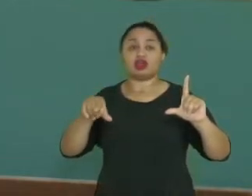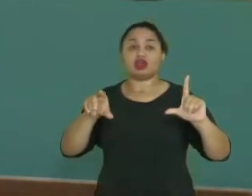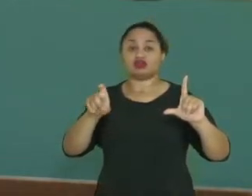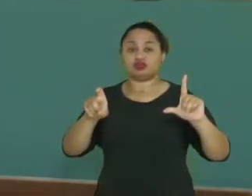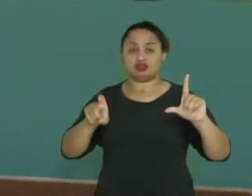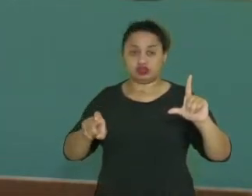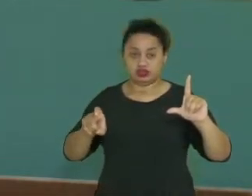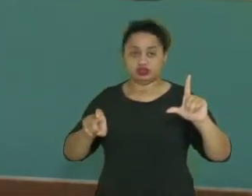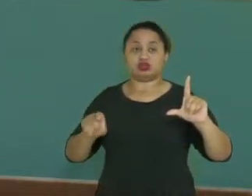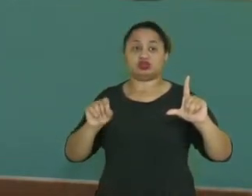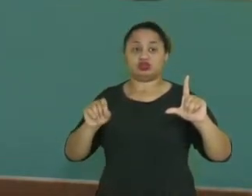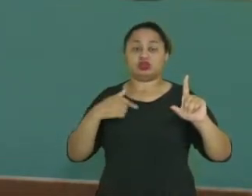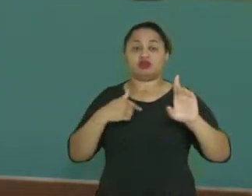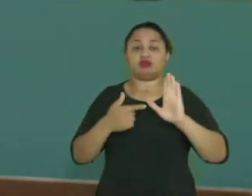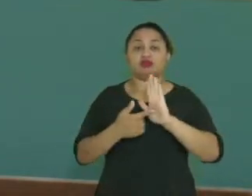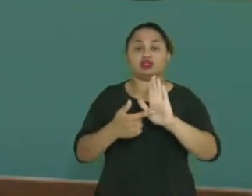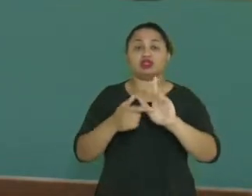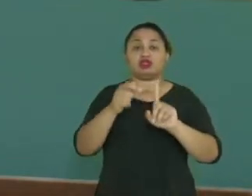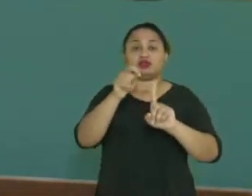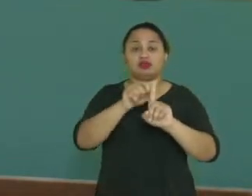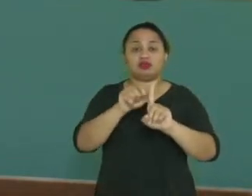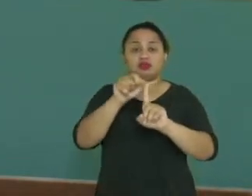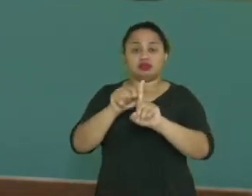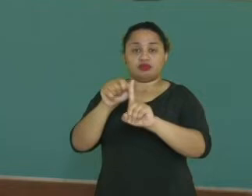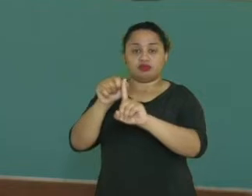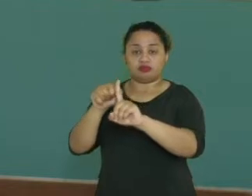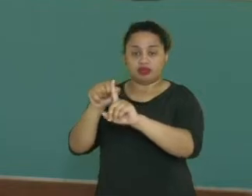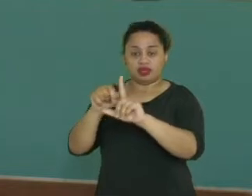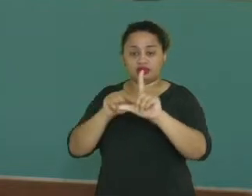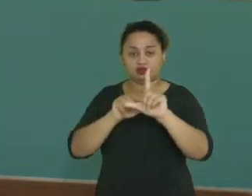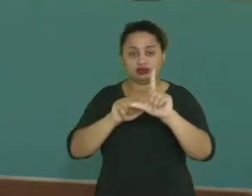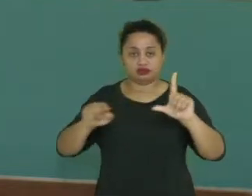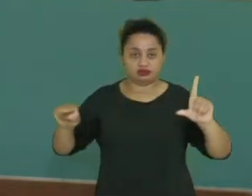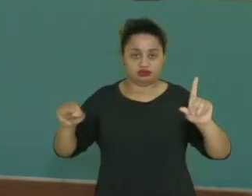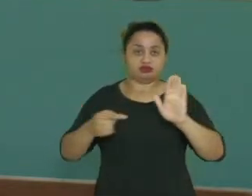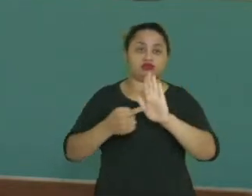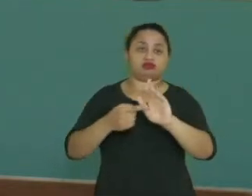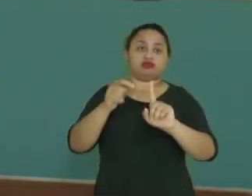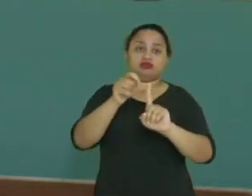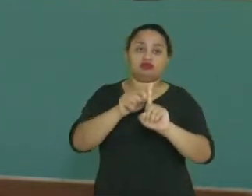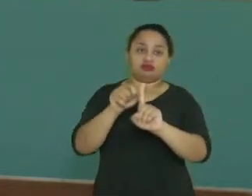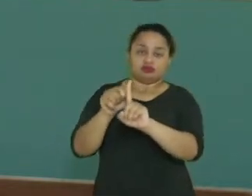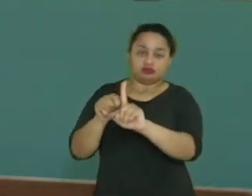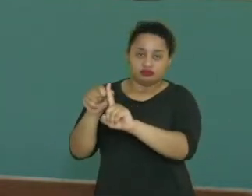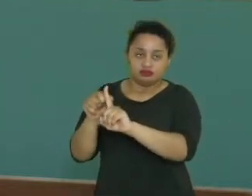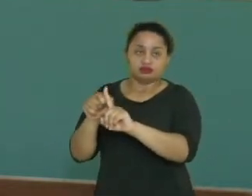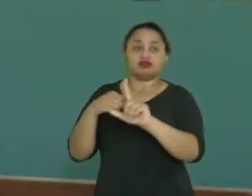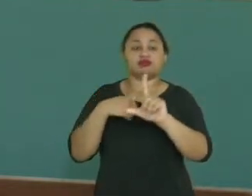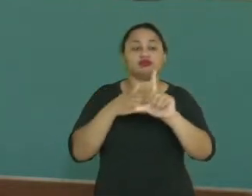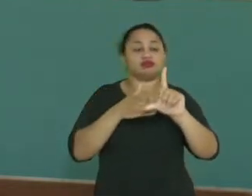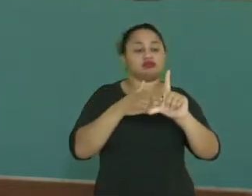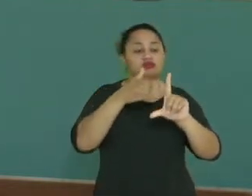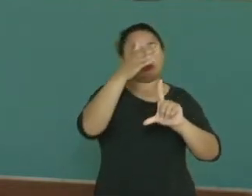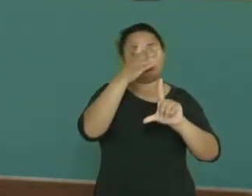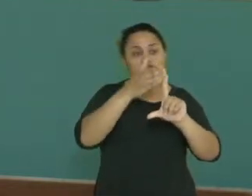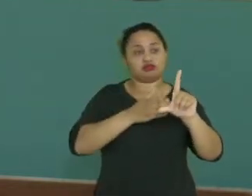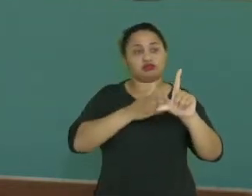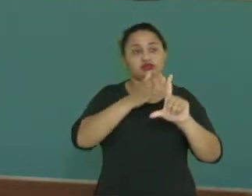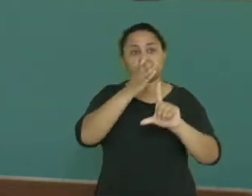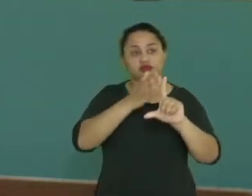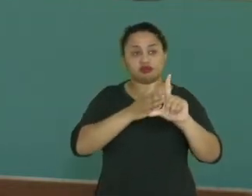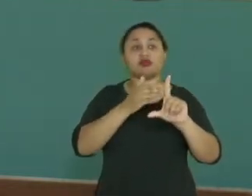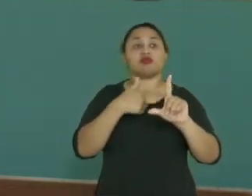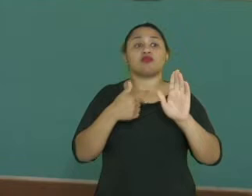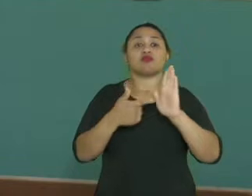X, ele tá indicando o mês, o eixo horizontal, né? Ele tá indicando o mês. E o eixo vertical, ele